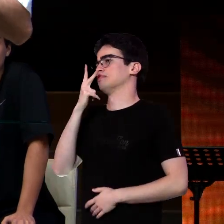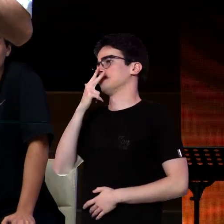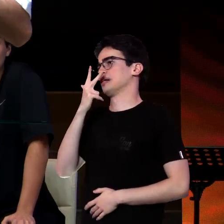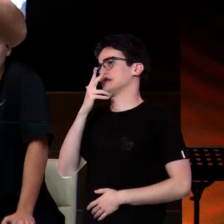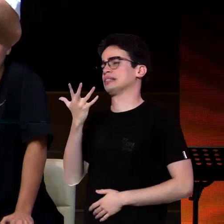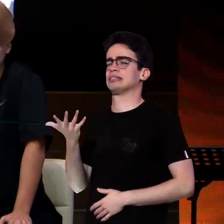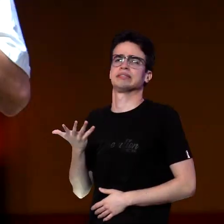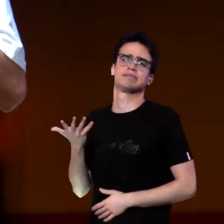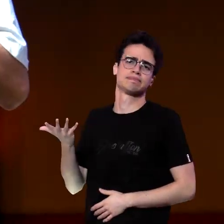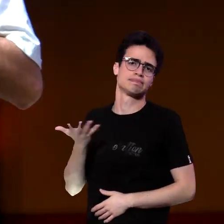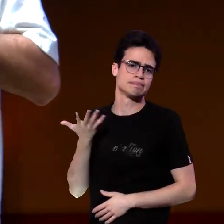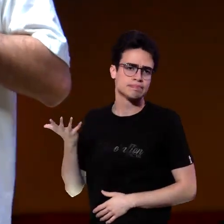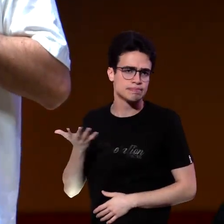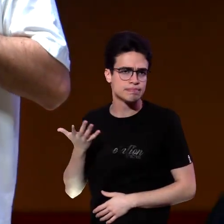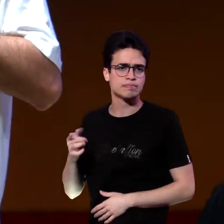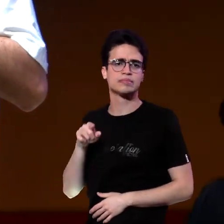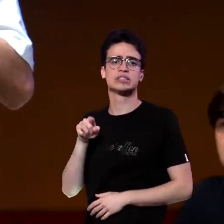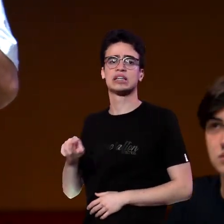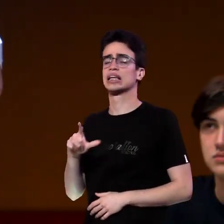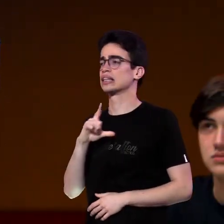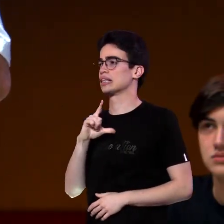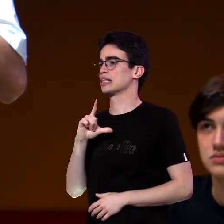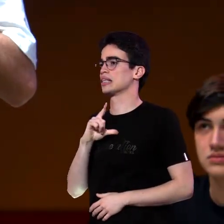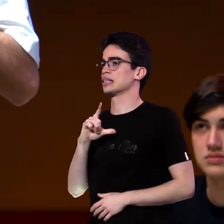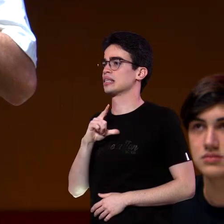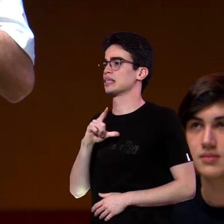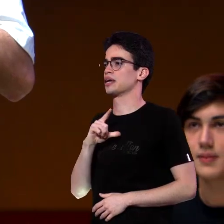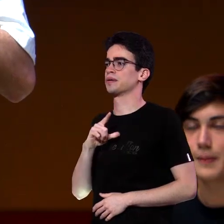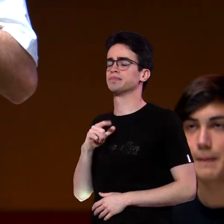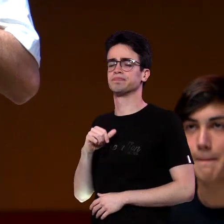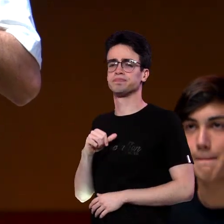fosse uma ação, como